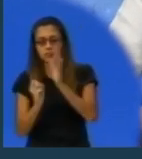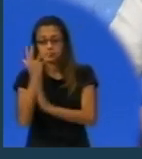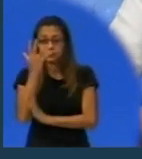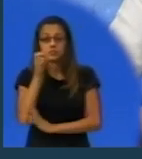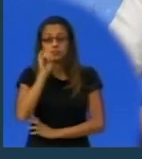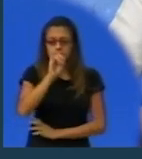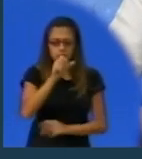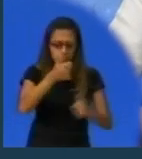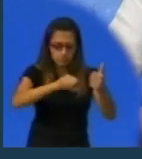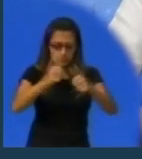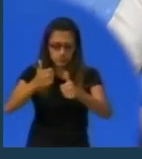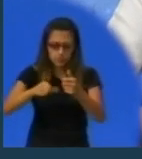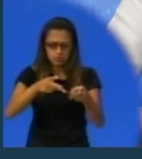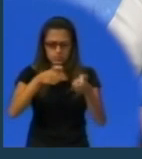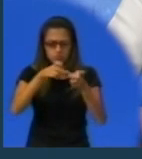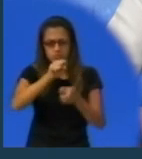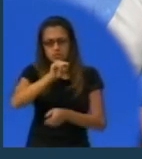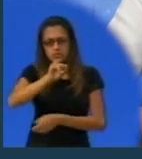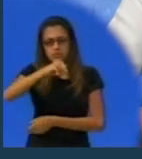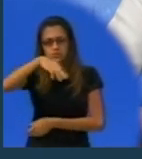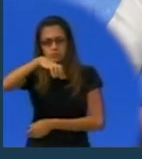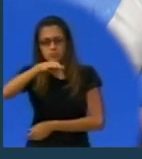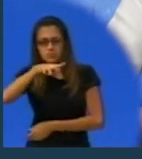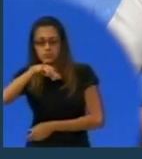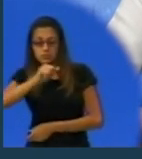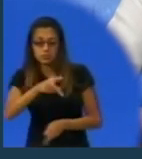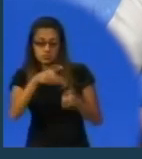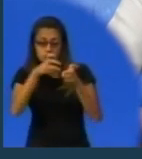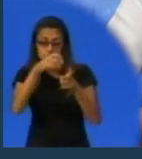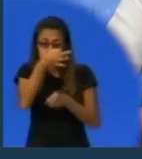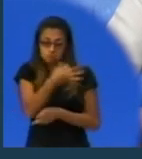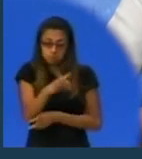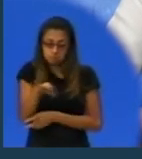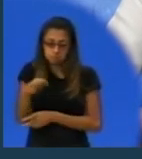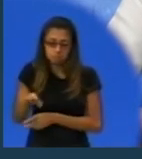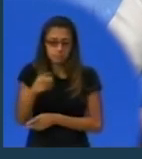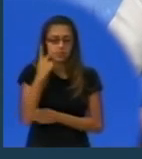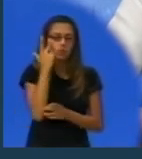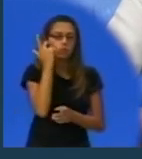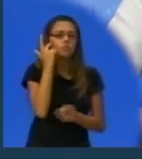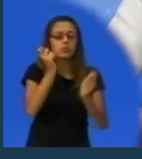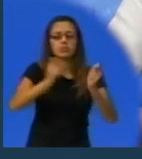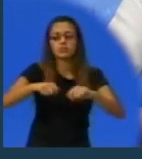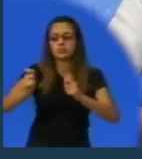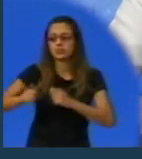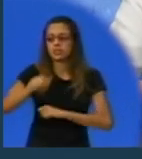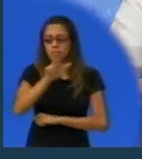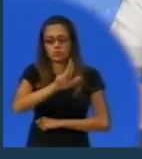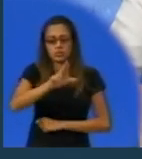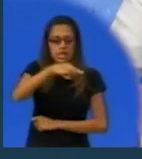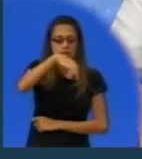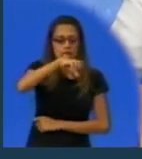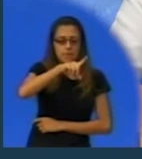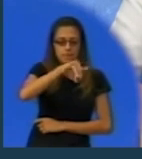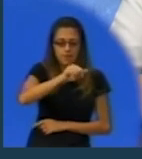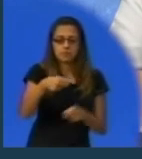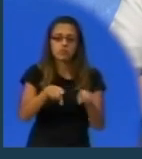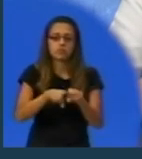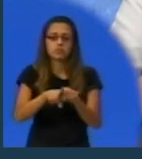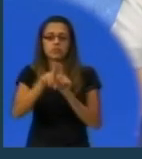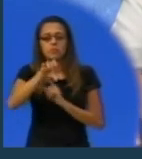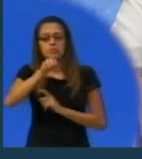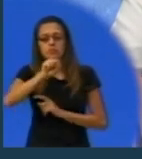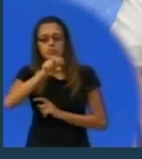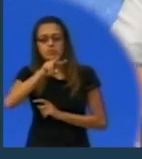a simetria dos seus dados e identificou que esses dados são normais, você pode utilizar a média e o desvio padrão